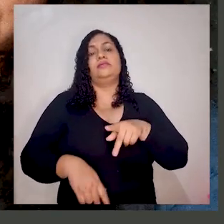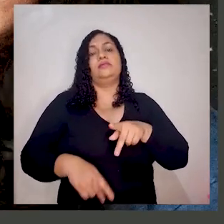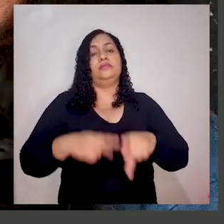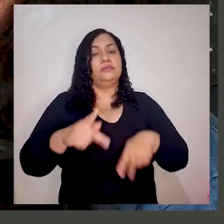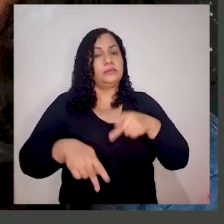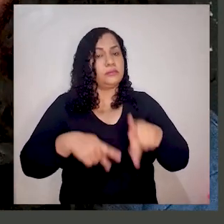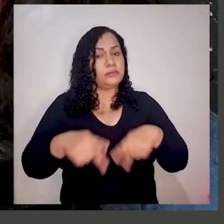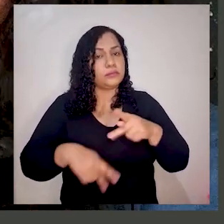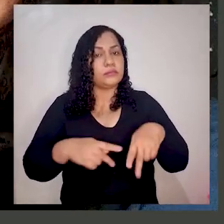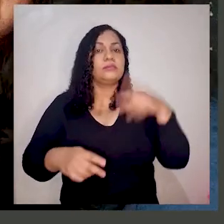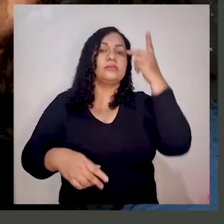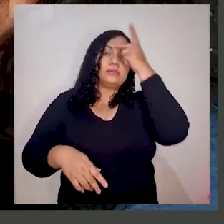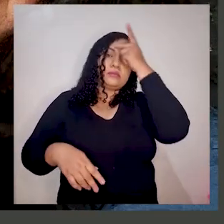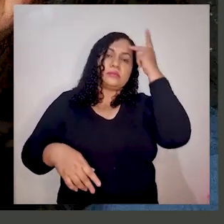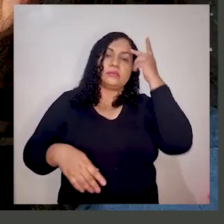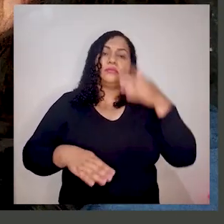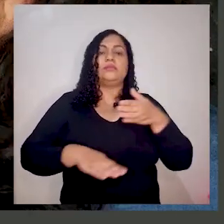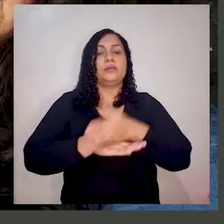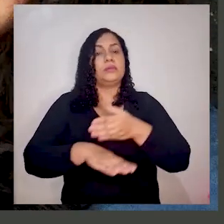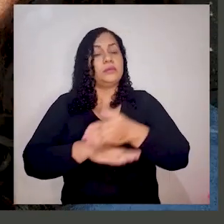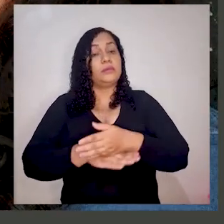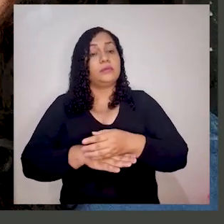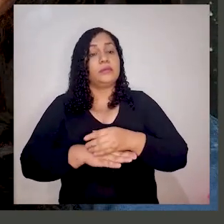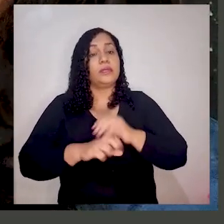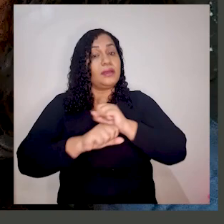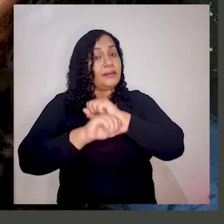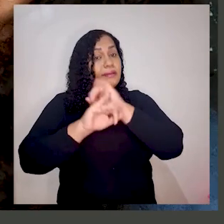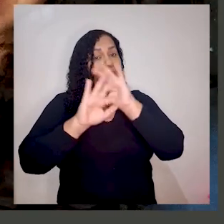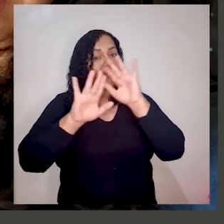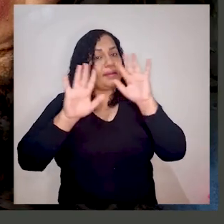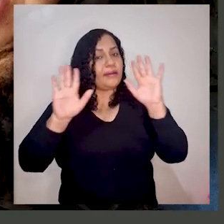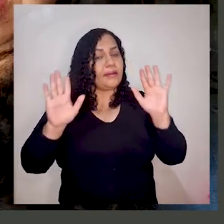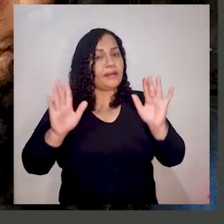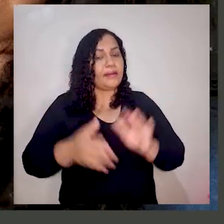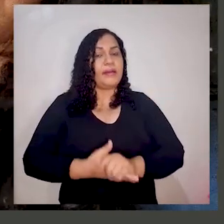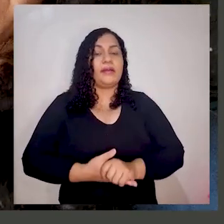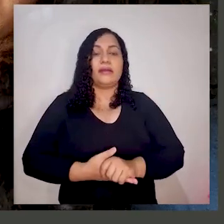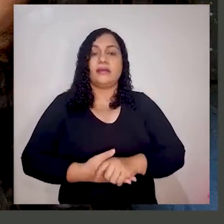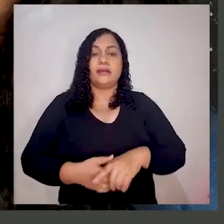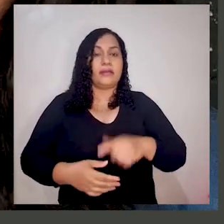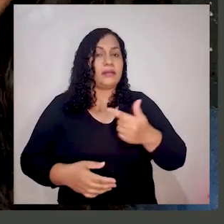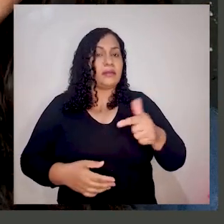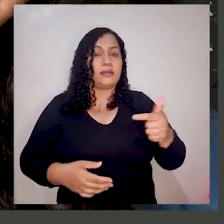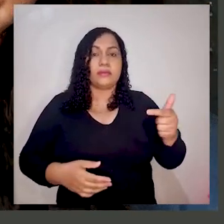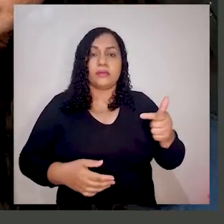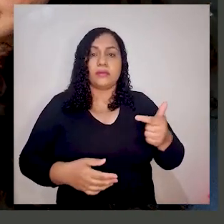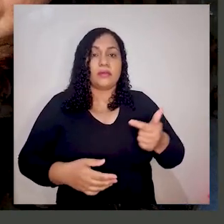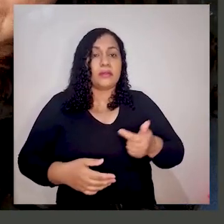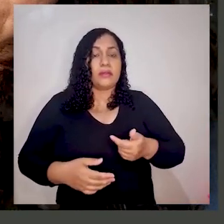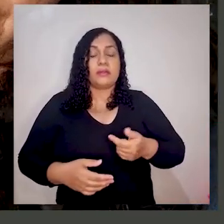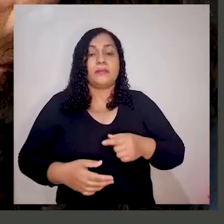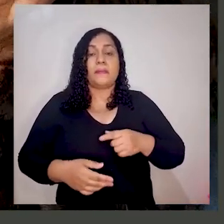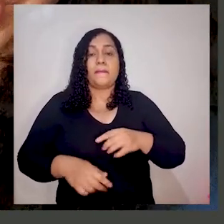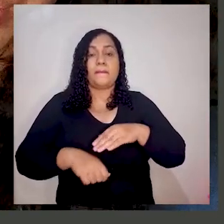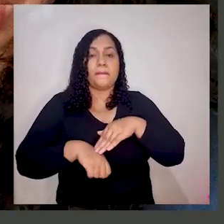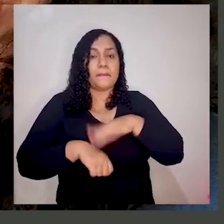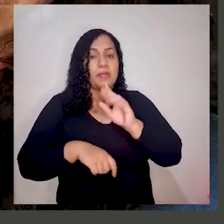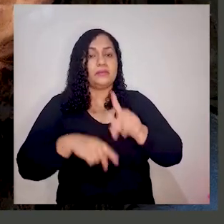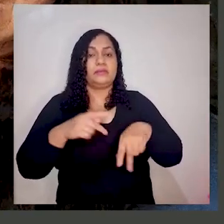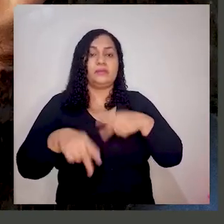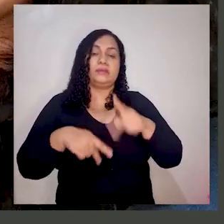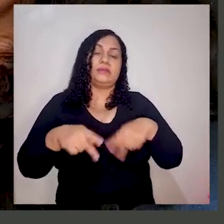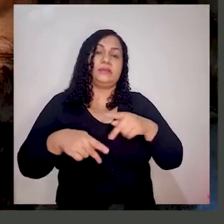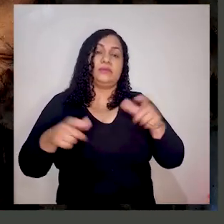contingente populacional. As áreas mais amarelinhas, ficando mais clarinho, são as áreas aí com menor contingente populacional. E